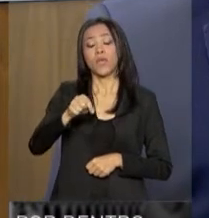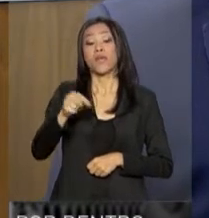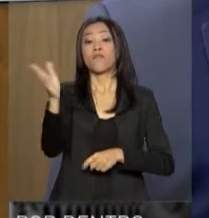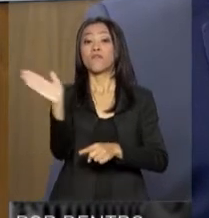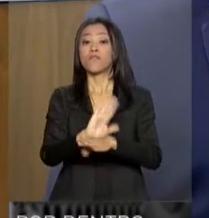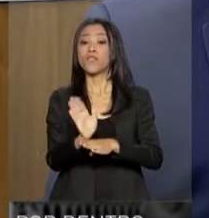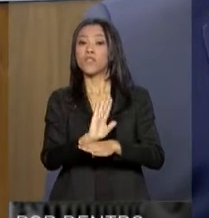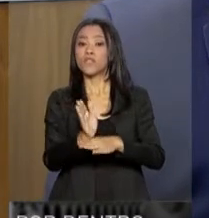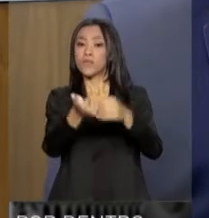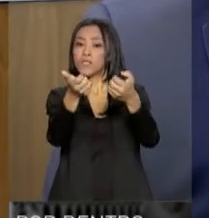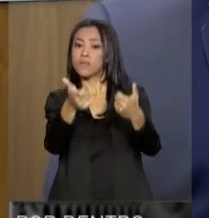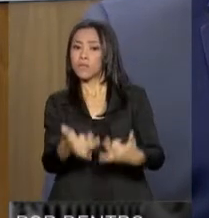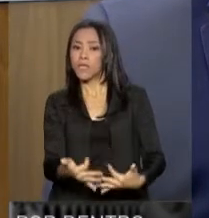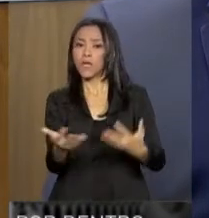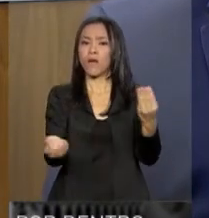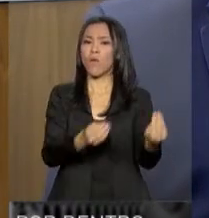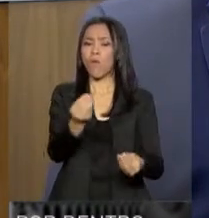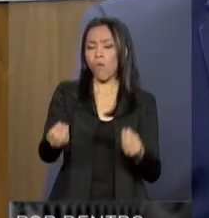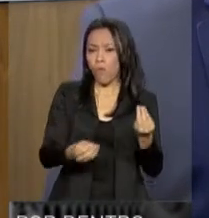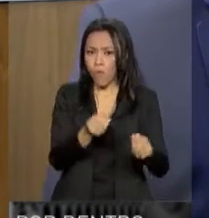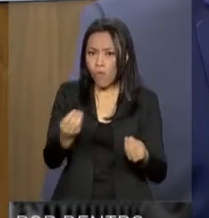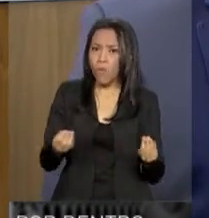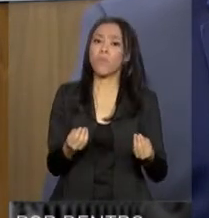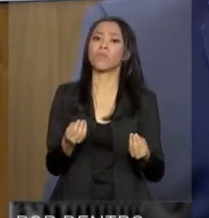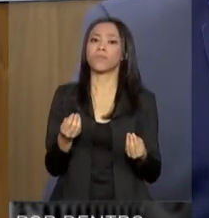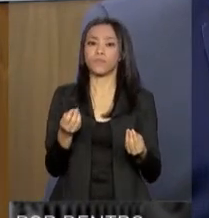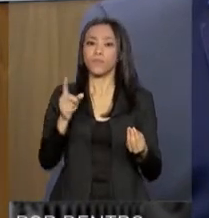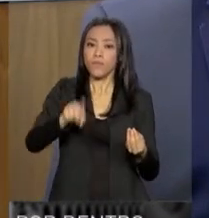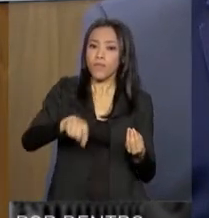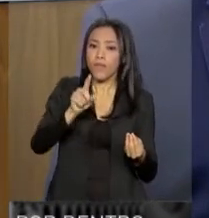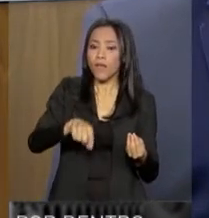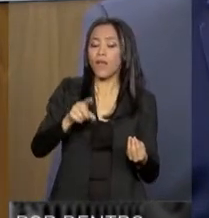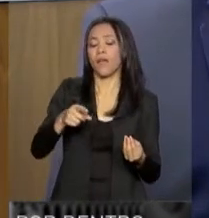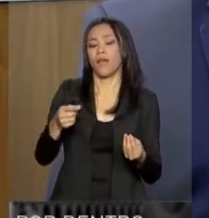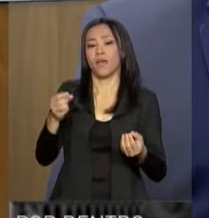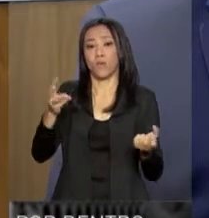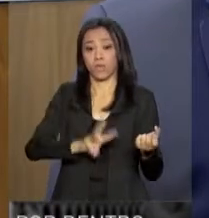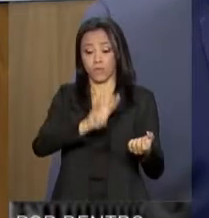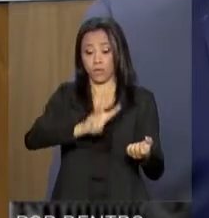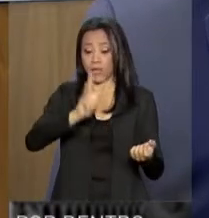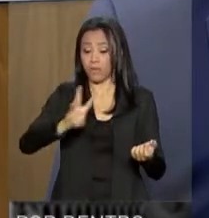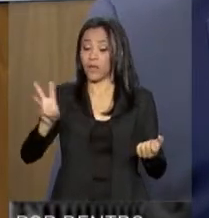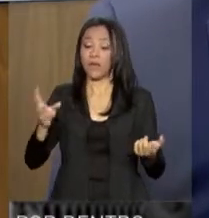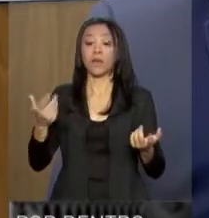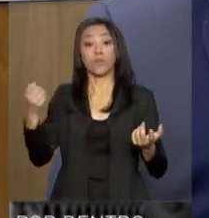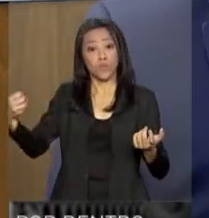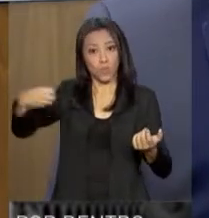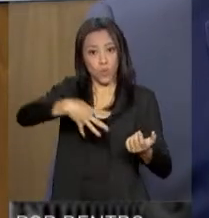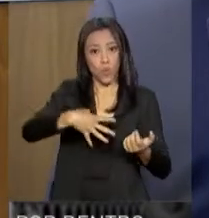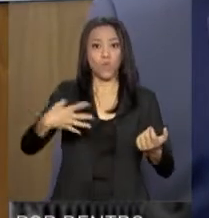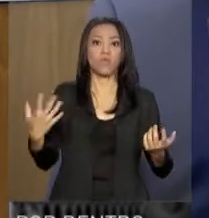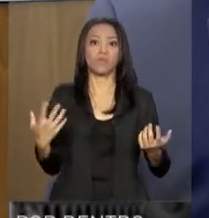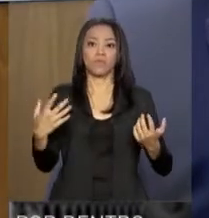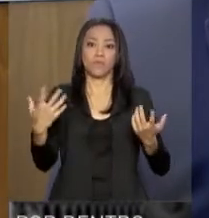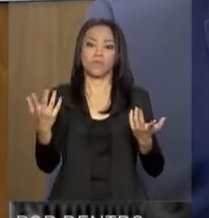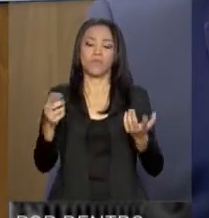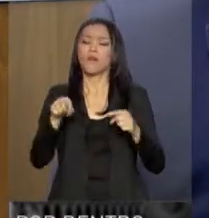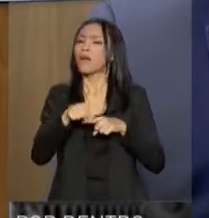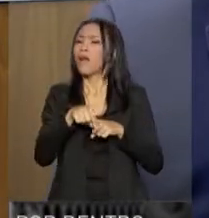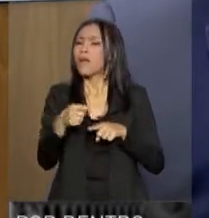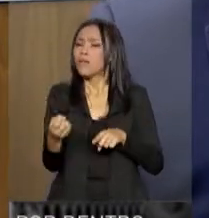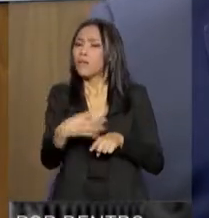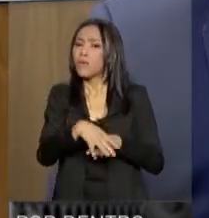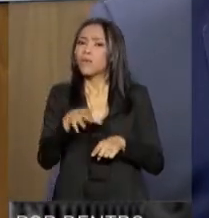que funciona o portal da transparência nós vamos tratar aqui hoje também estamos lançando em junho o novo portal da transparência é um portal da transparência